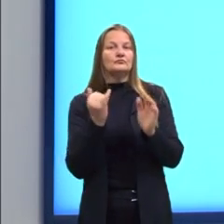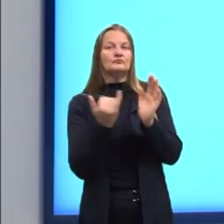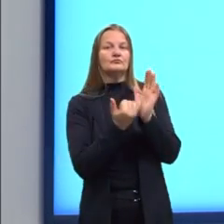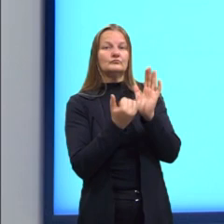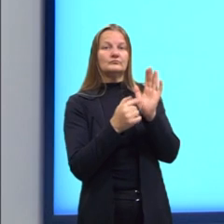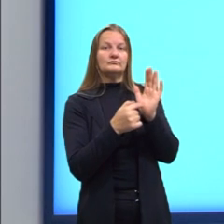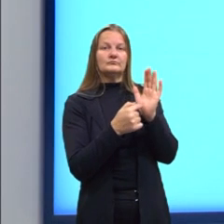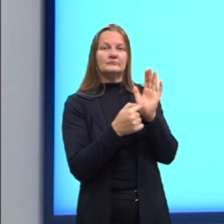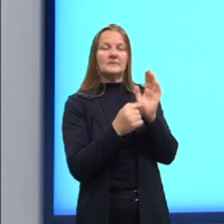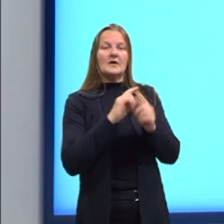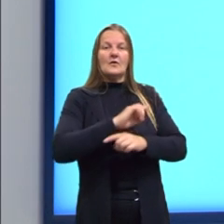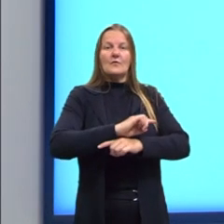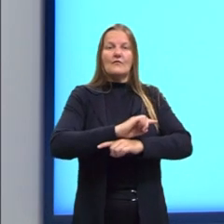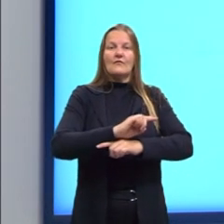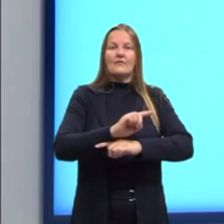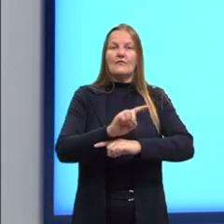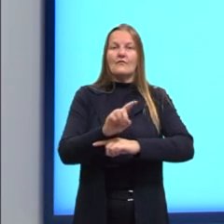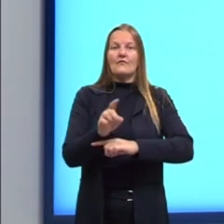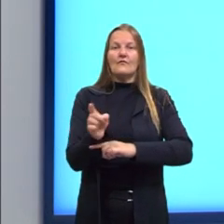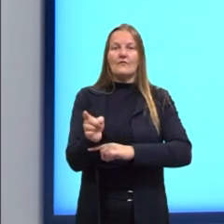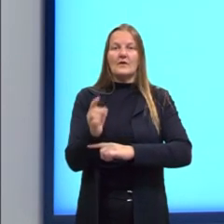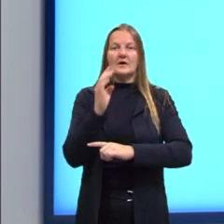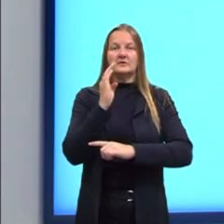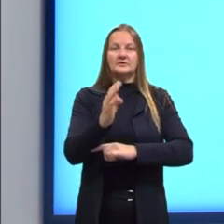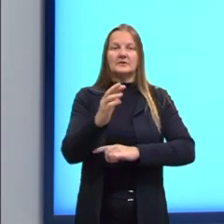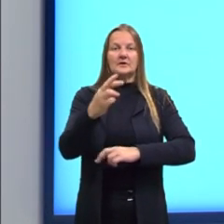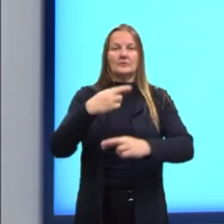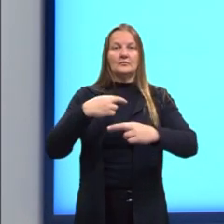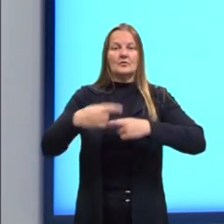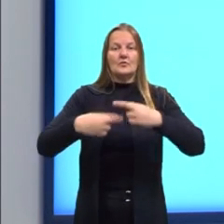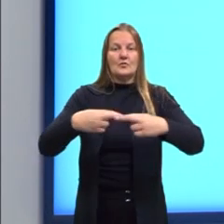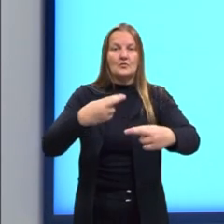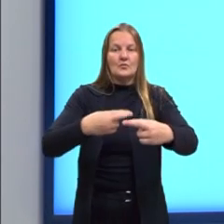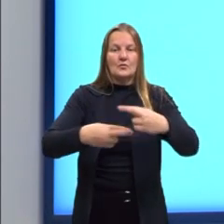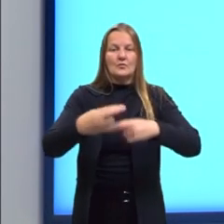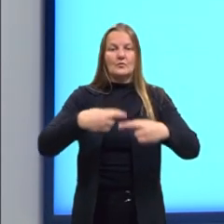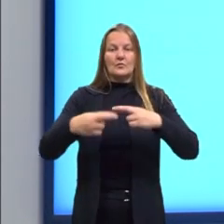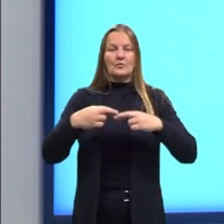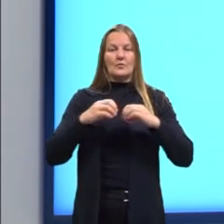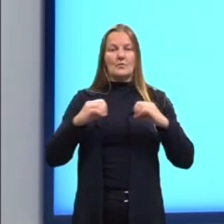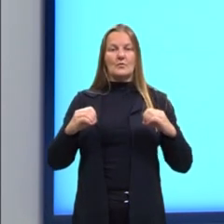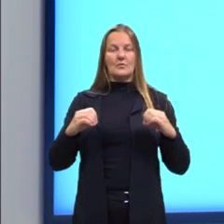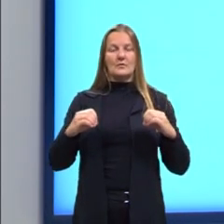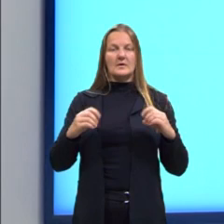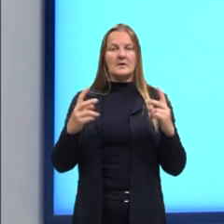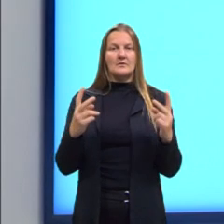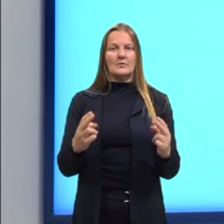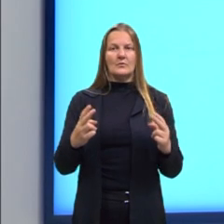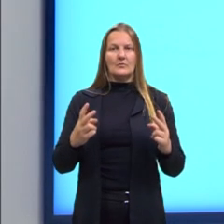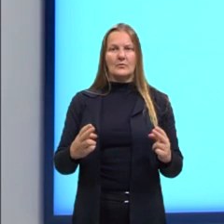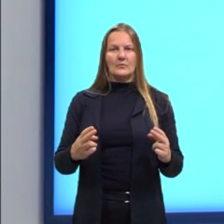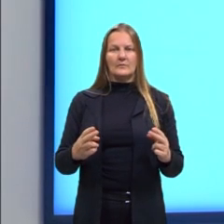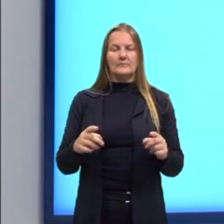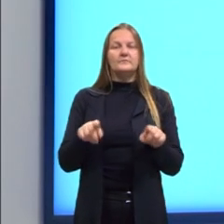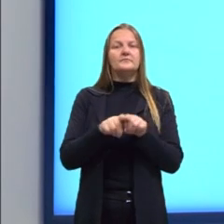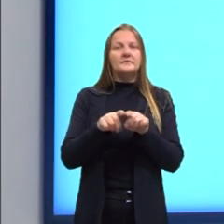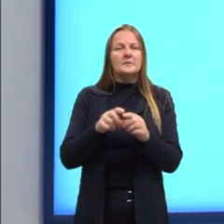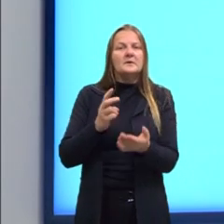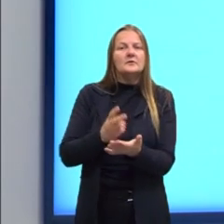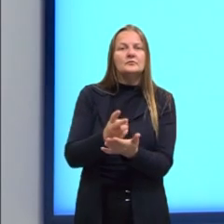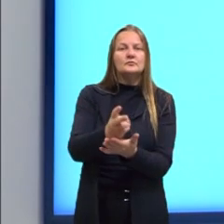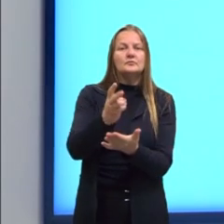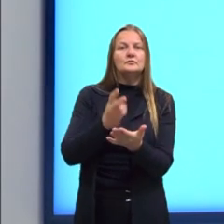reações as velocidades das reações direta é inversa são iguais e também quando eu tenho as